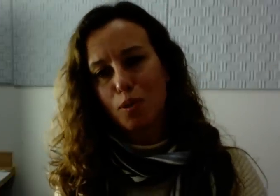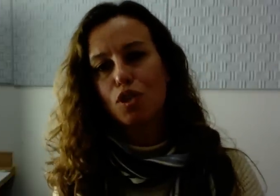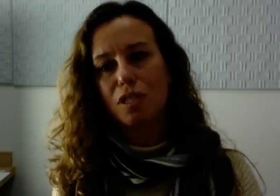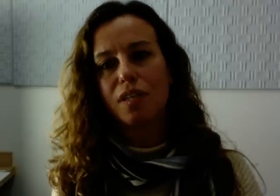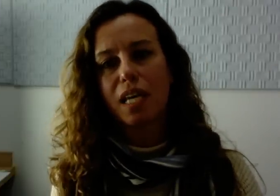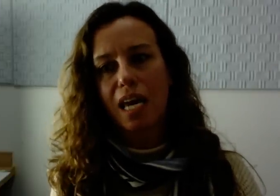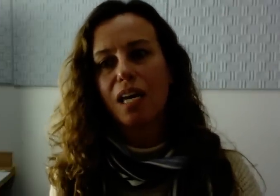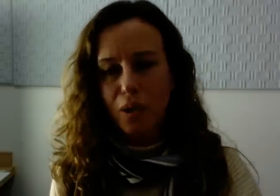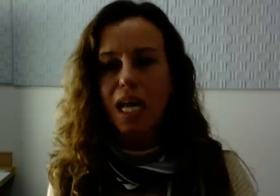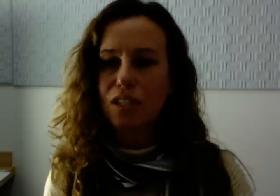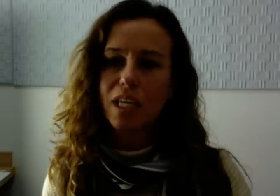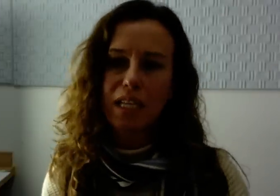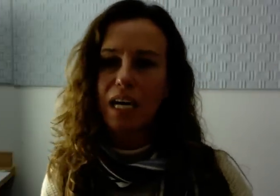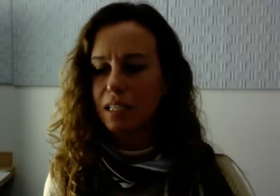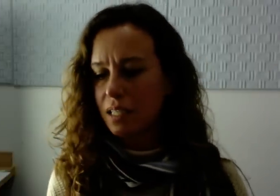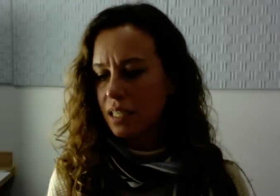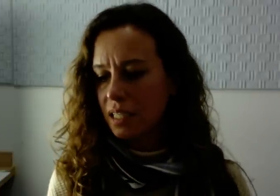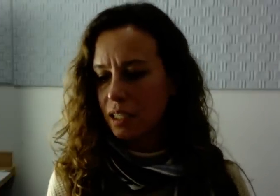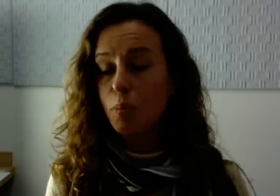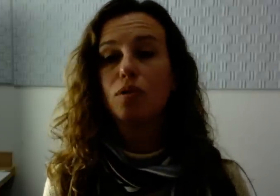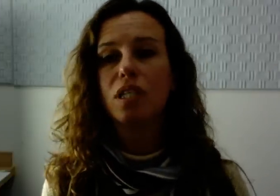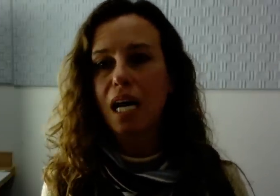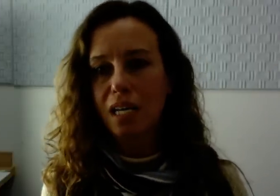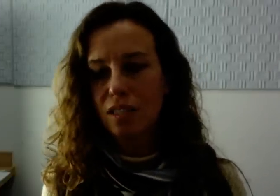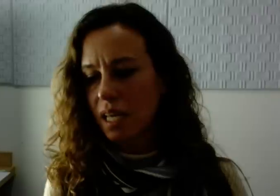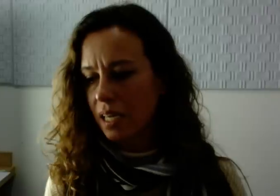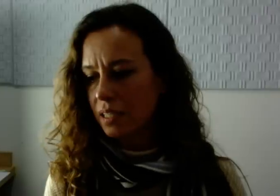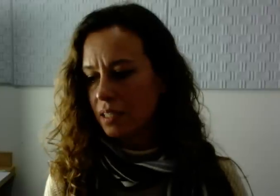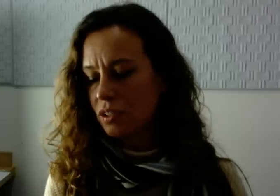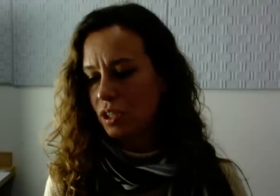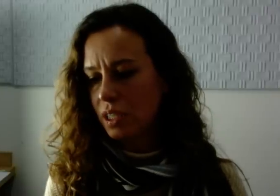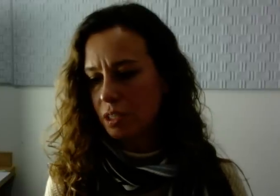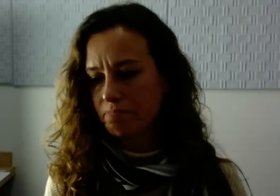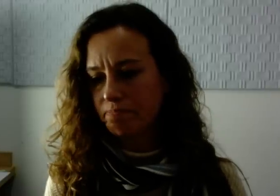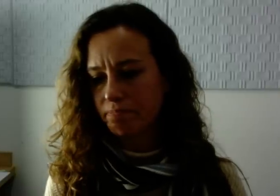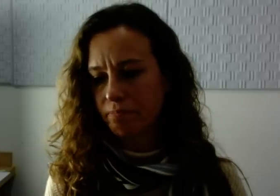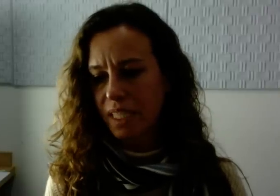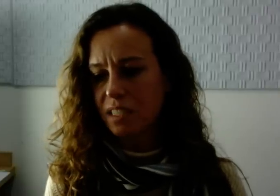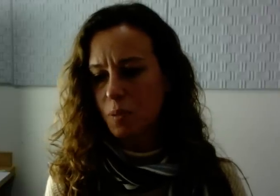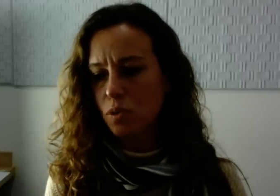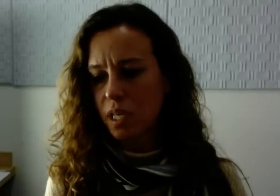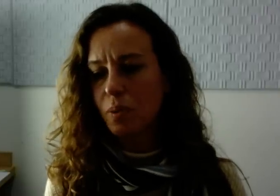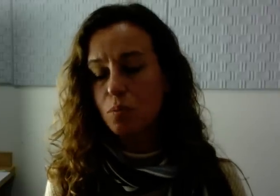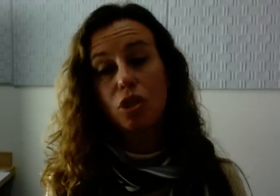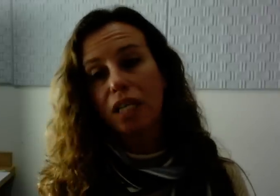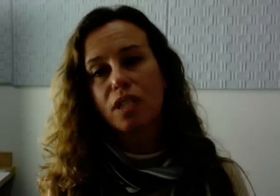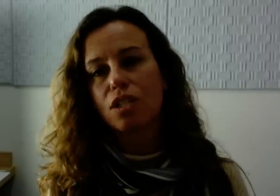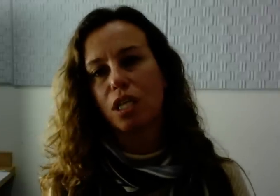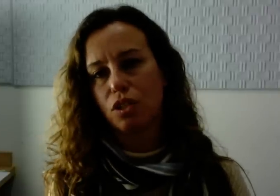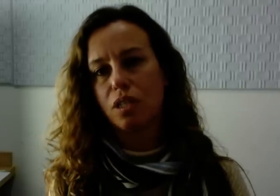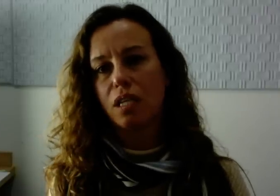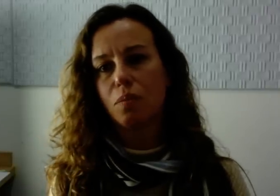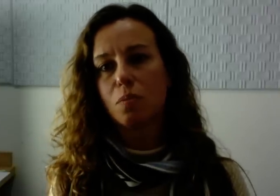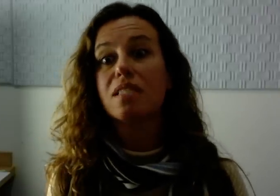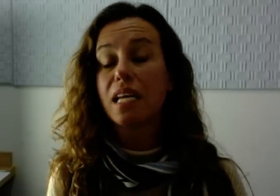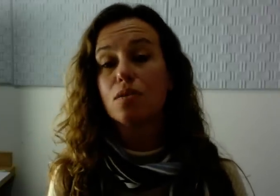discriminação positiva que é a Equidade que é dar oportunidades né de dessas pessoas terem o mesmo direito que a